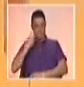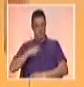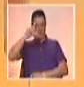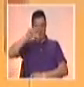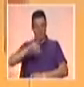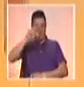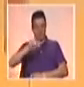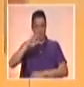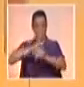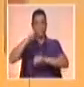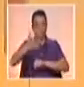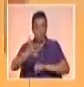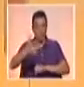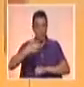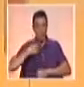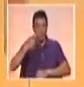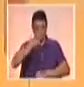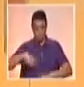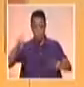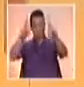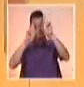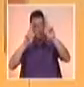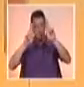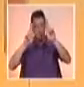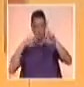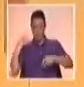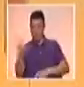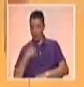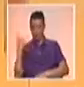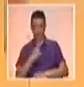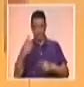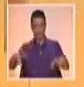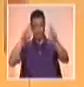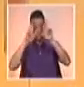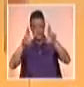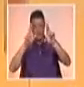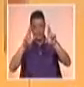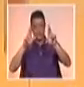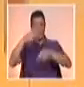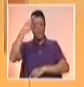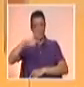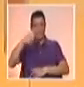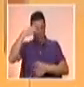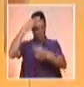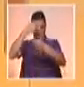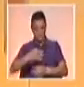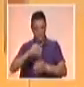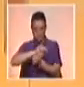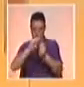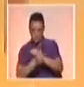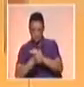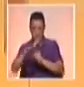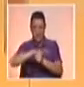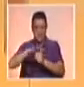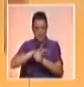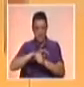nível profissional. Uhum. E todos nós desejamos, e temos aqui uma mãe que certamente subscreve, que eles tenham um comportamento ajustado às